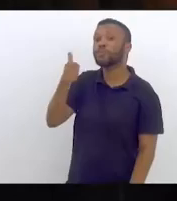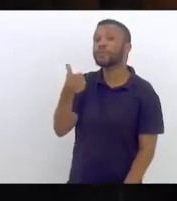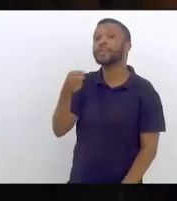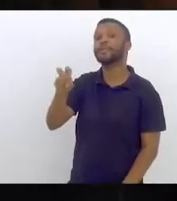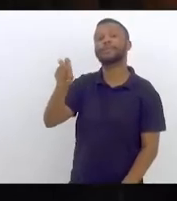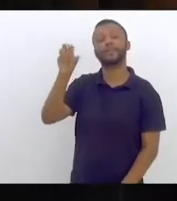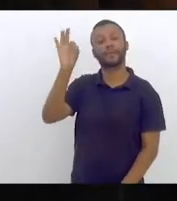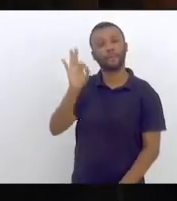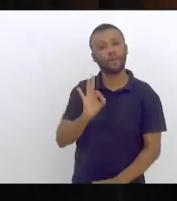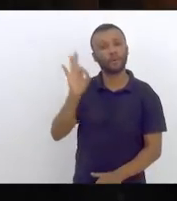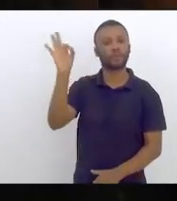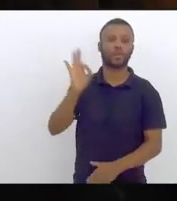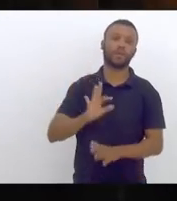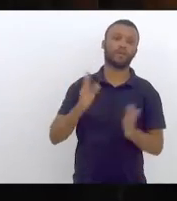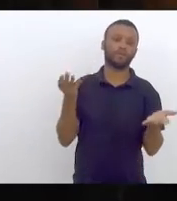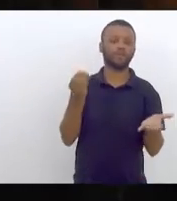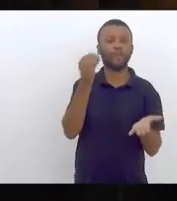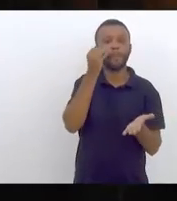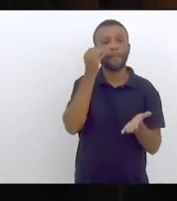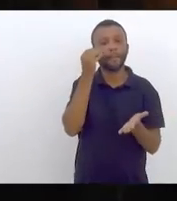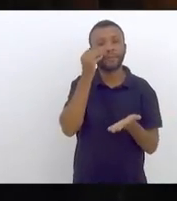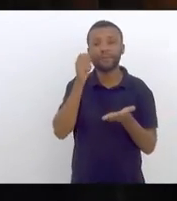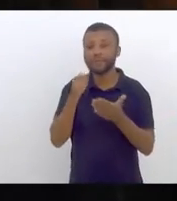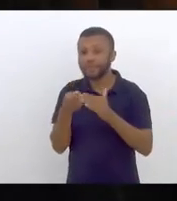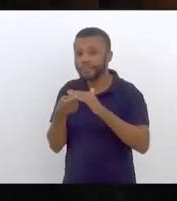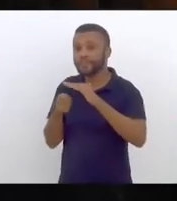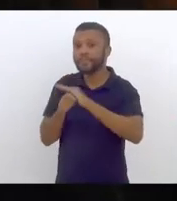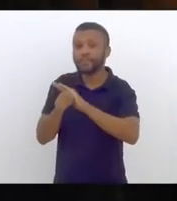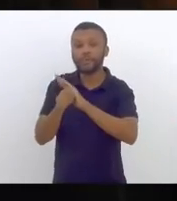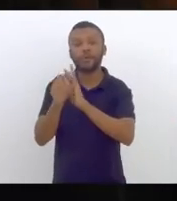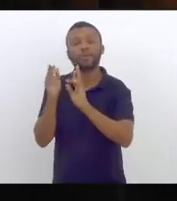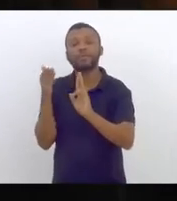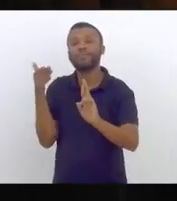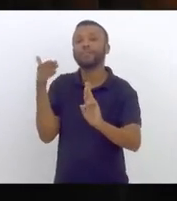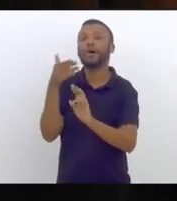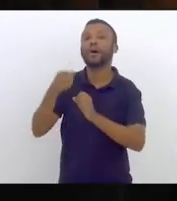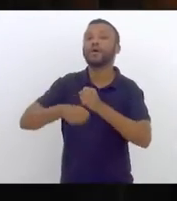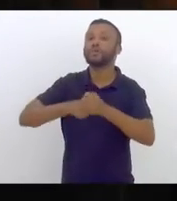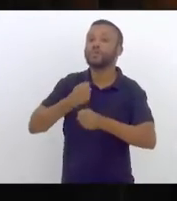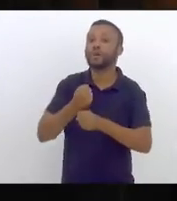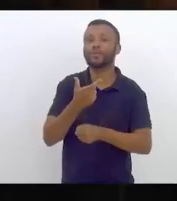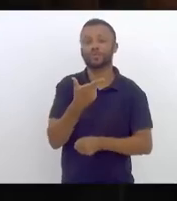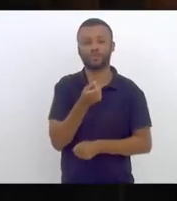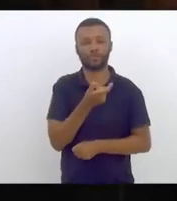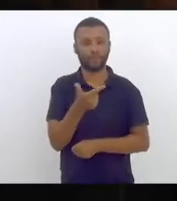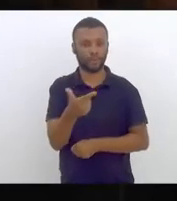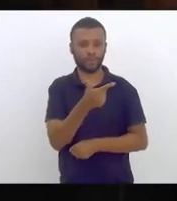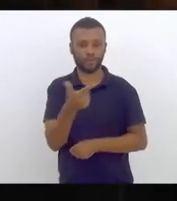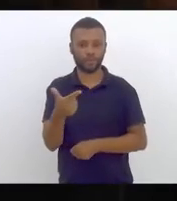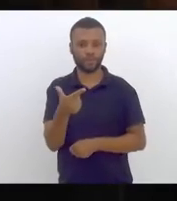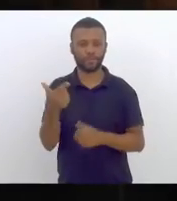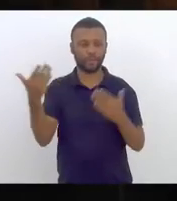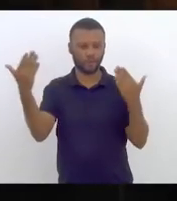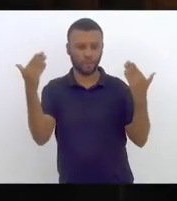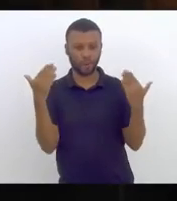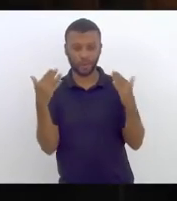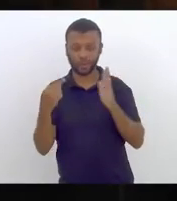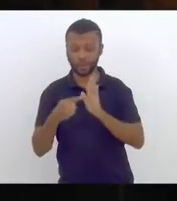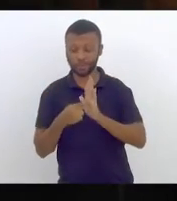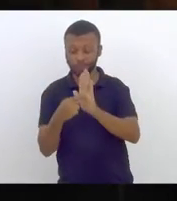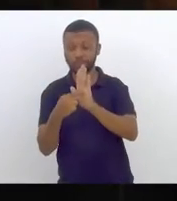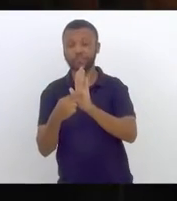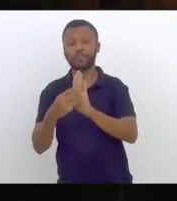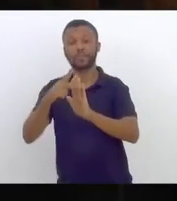18,15% de uma previsão de investimento com relação ao ano de 2022 para o que está apontado na piloa